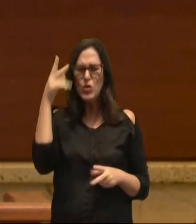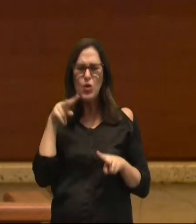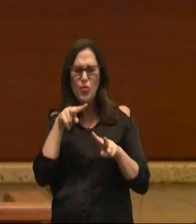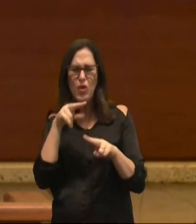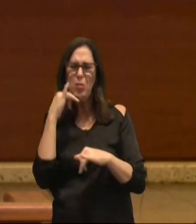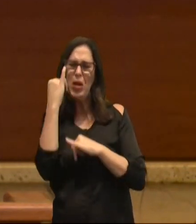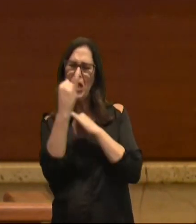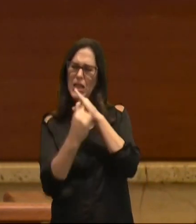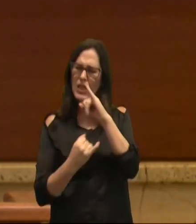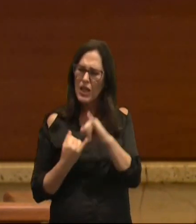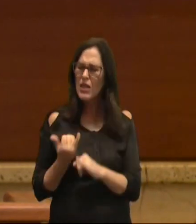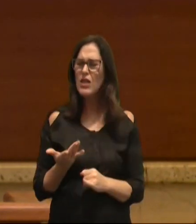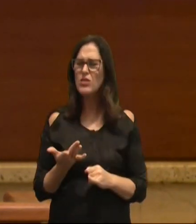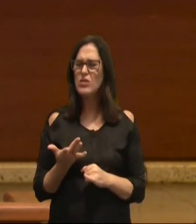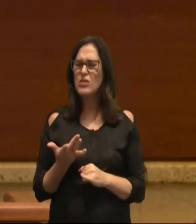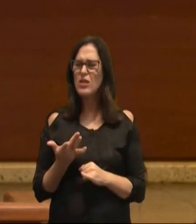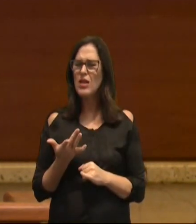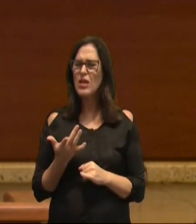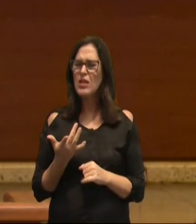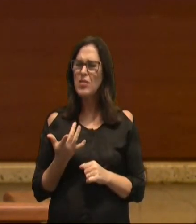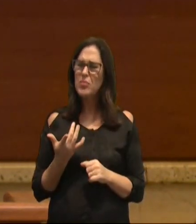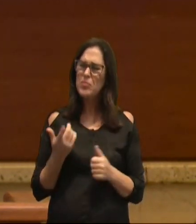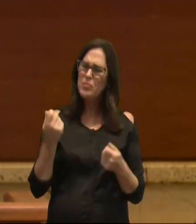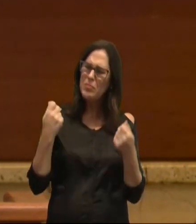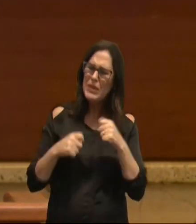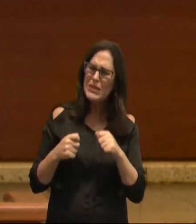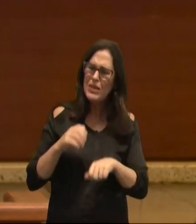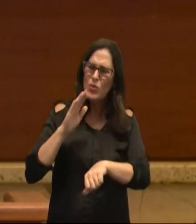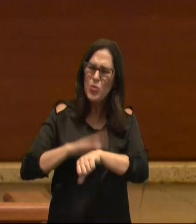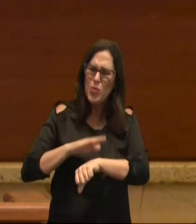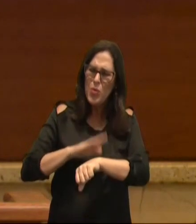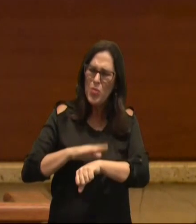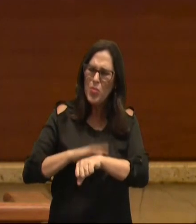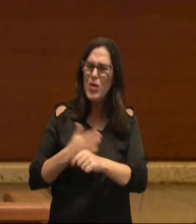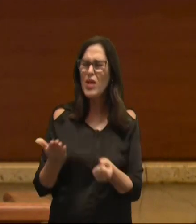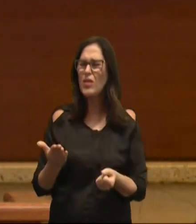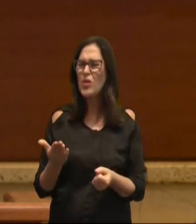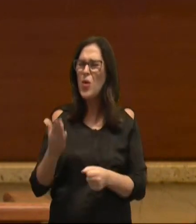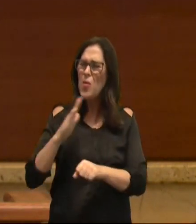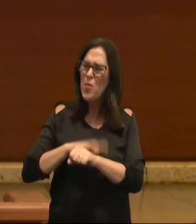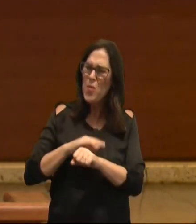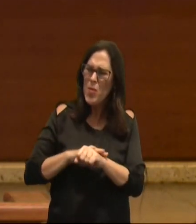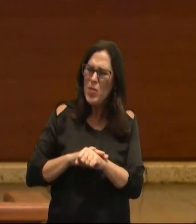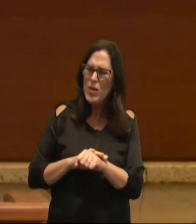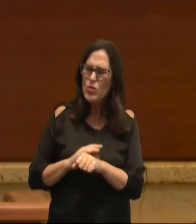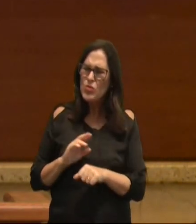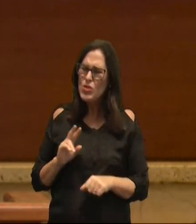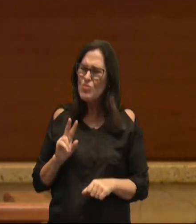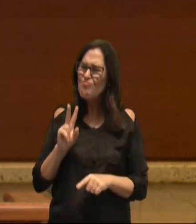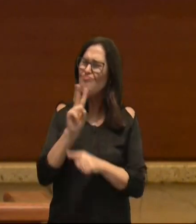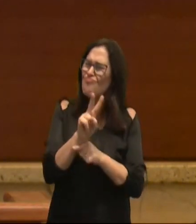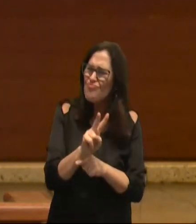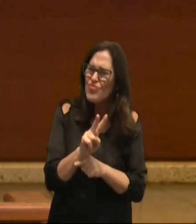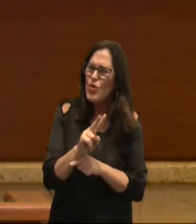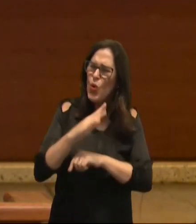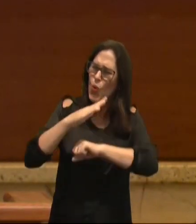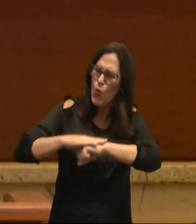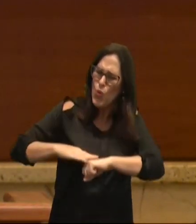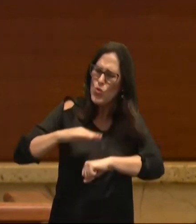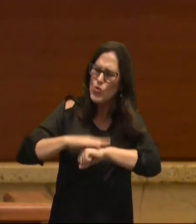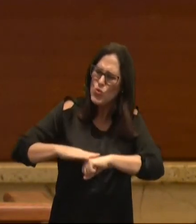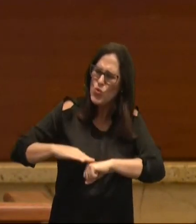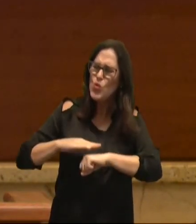Pai, que estão dependendo talvez deste momento, talvez um momento de refúgio, um momento de consolo e